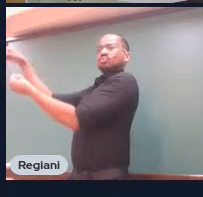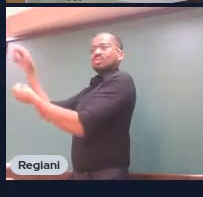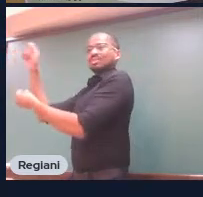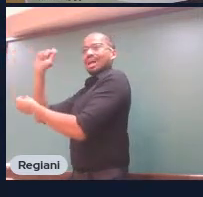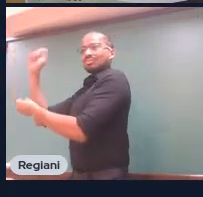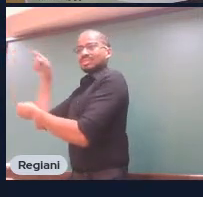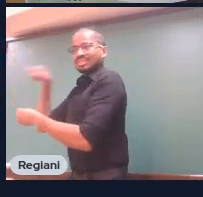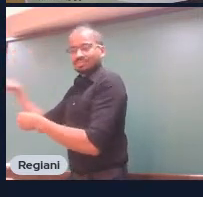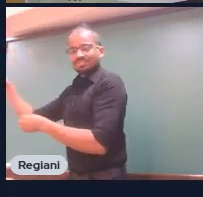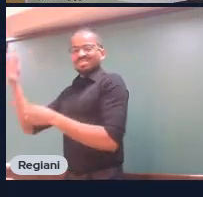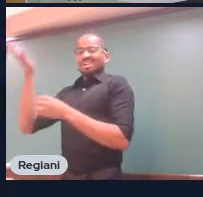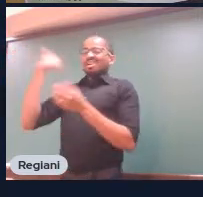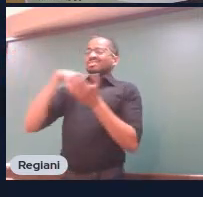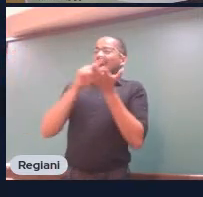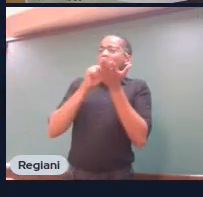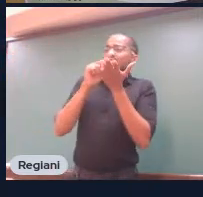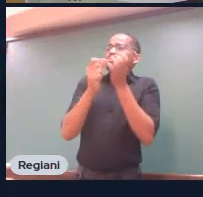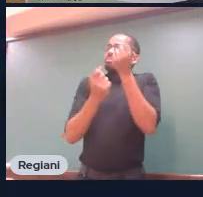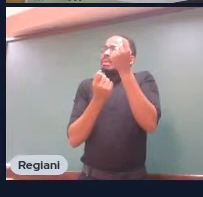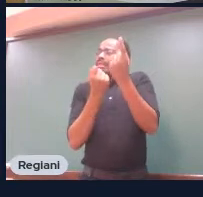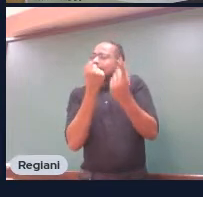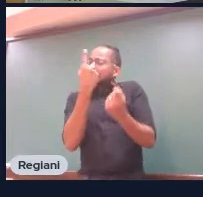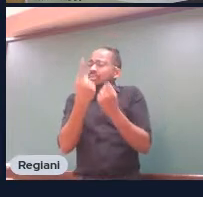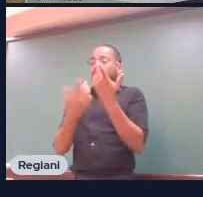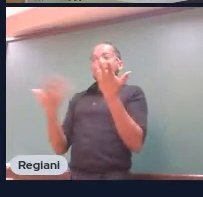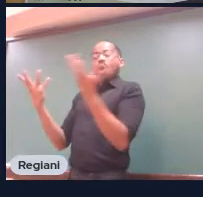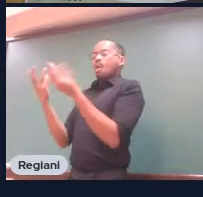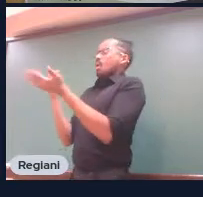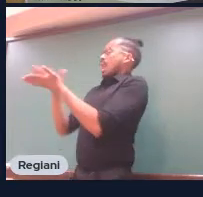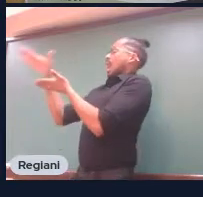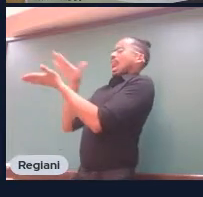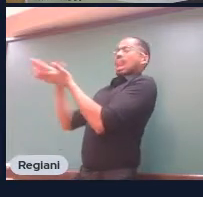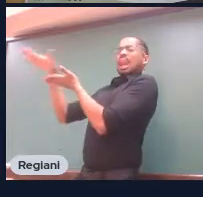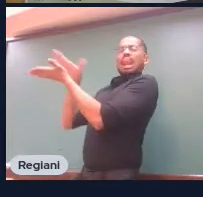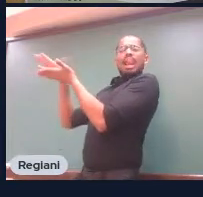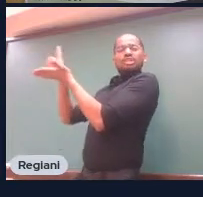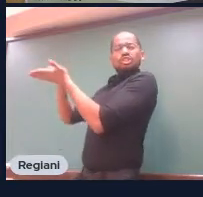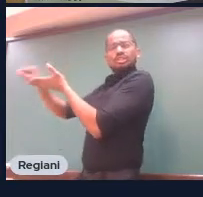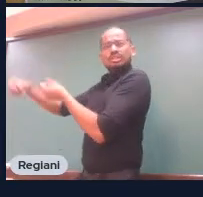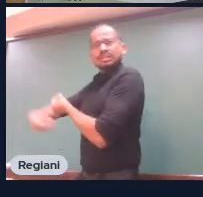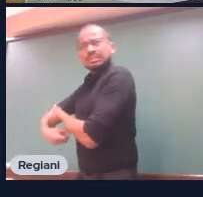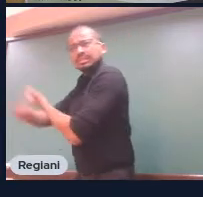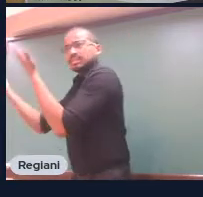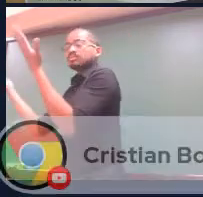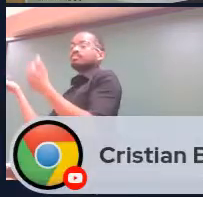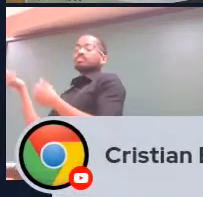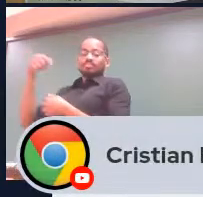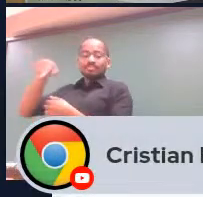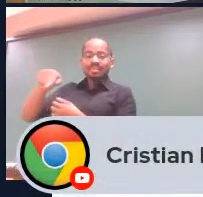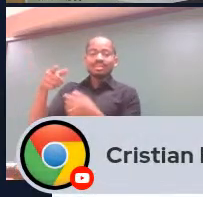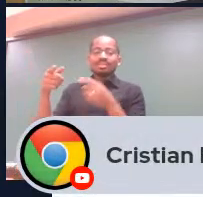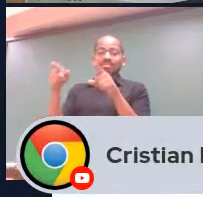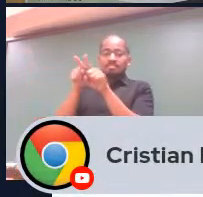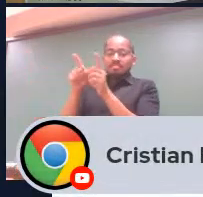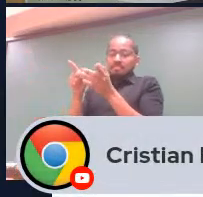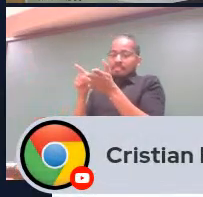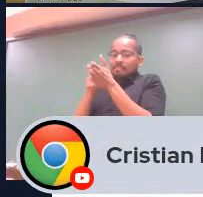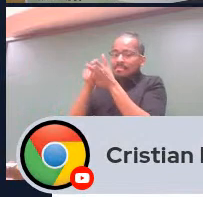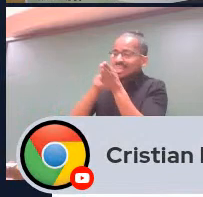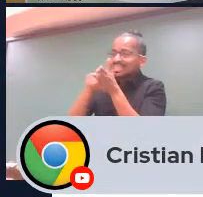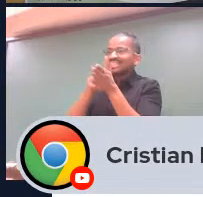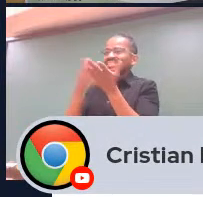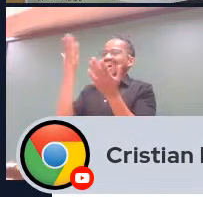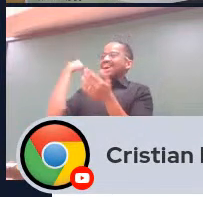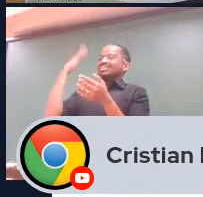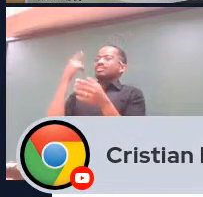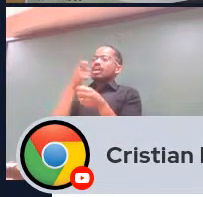de poucas publicações para publicações em massa dos resultados de pesquisas. E como